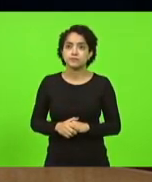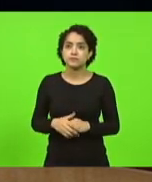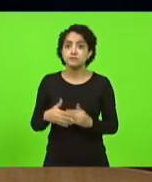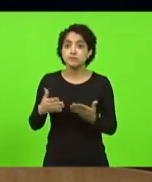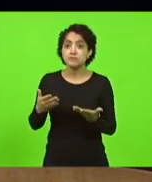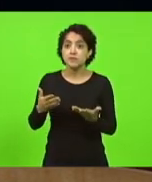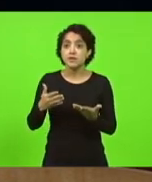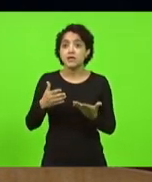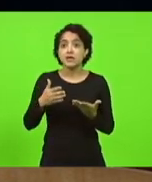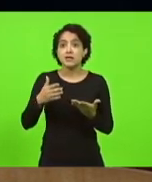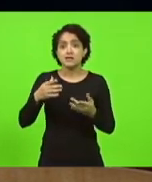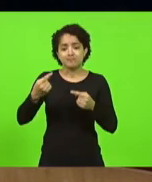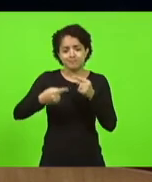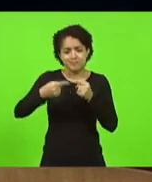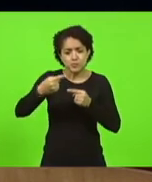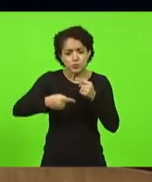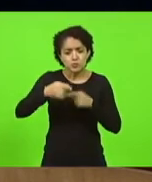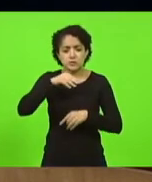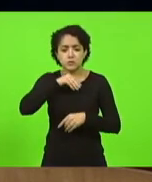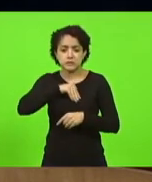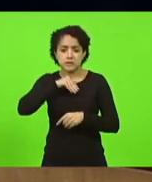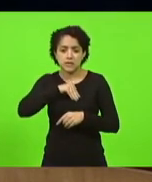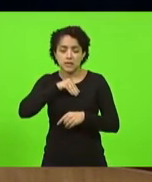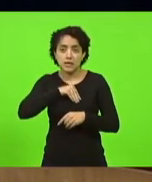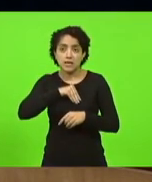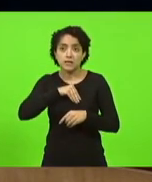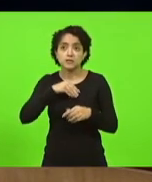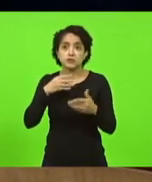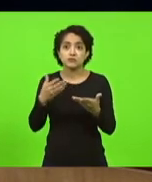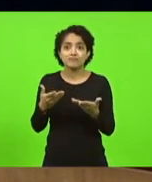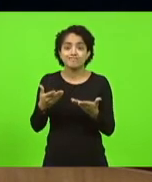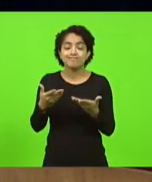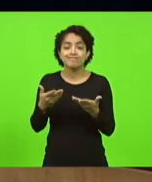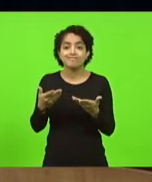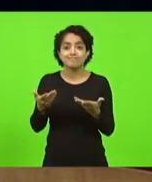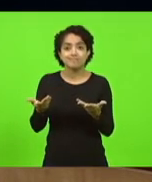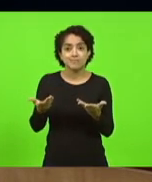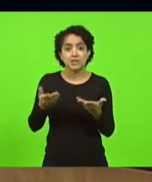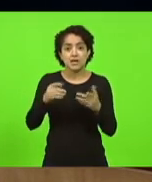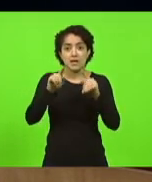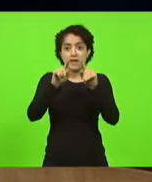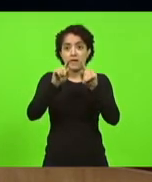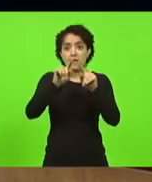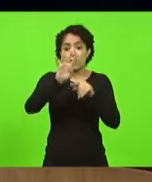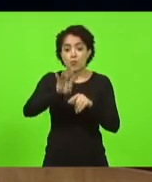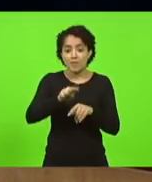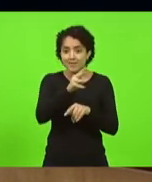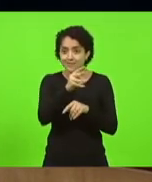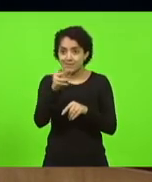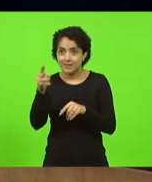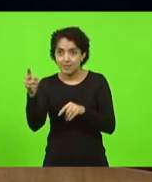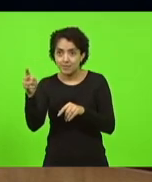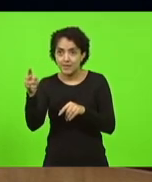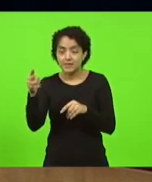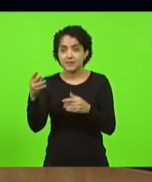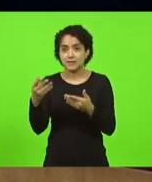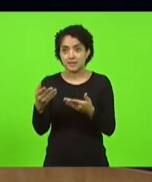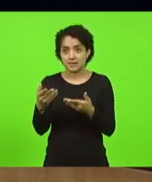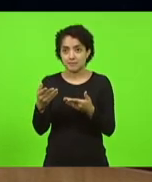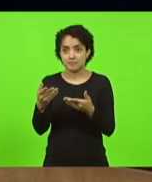de discussão salarial e a gente estava na frente de uma tabela financeira em que dentro